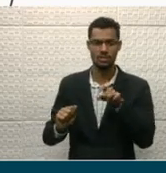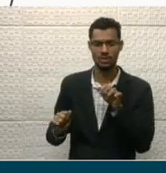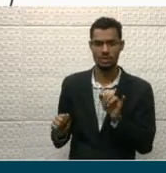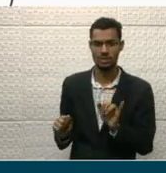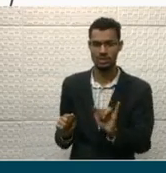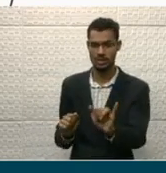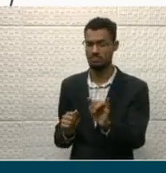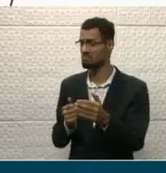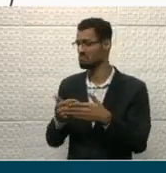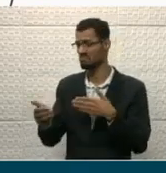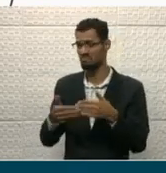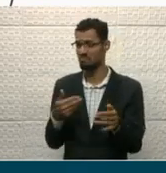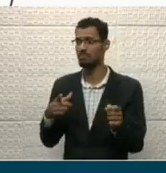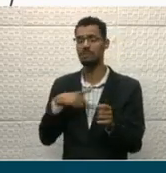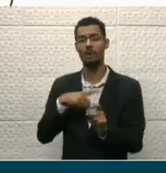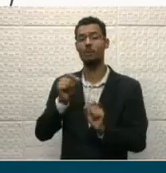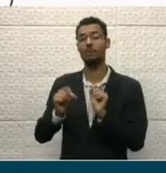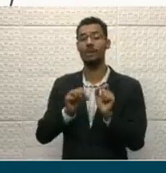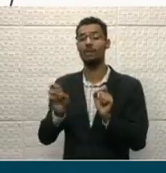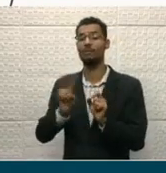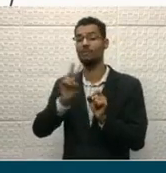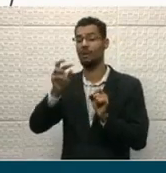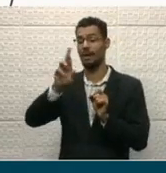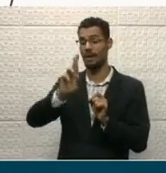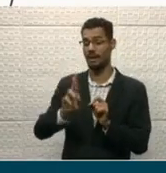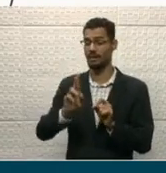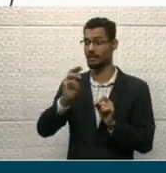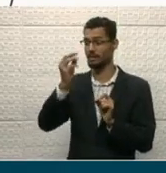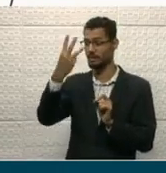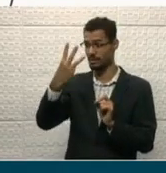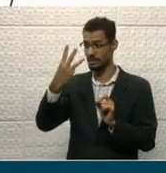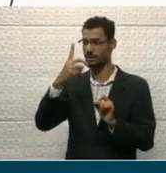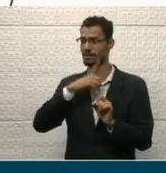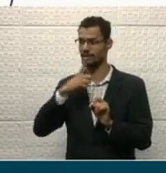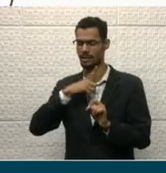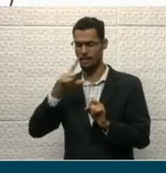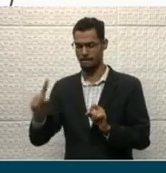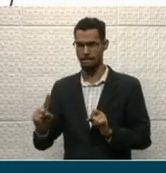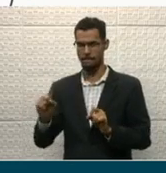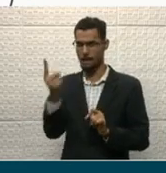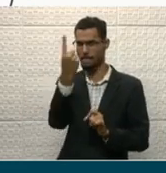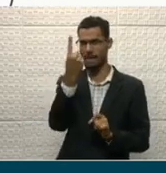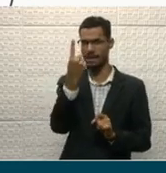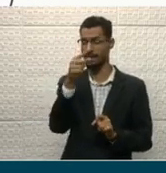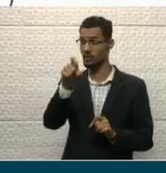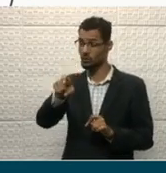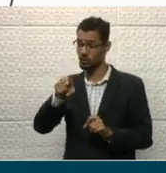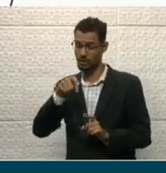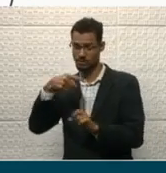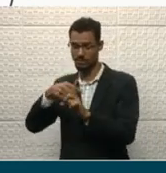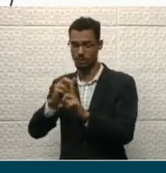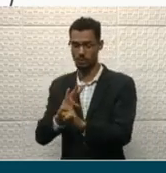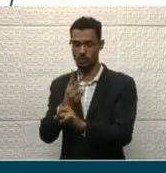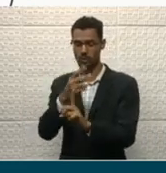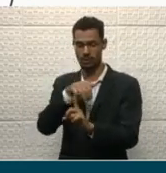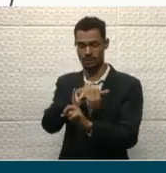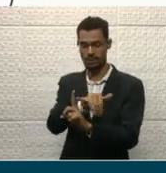xy qualquer vai ser um vetor de R3, onde a primeira componente é x mais